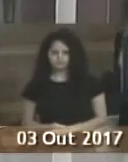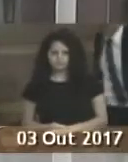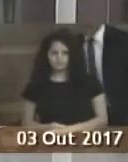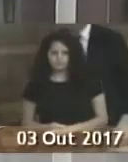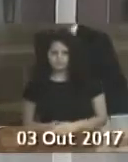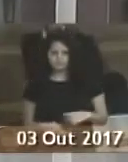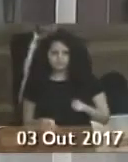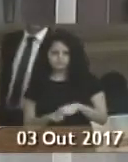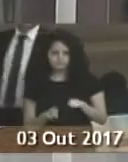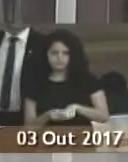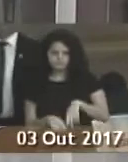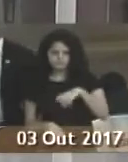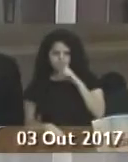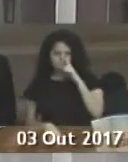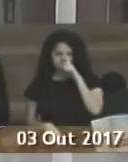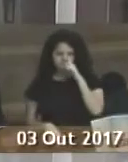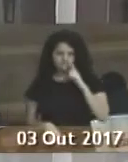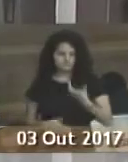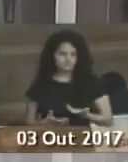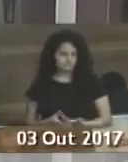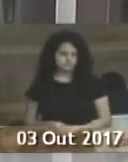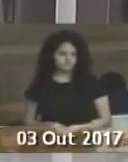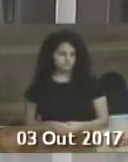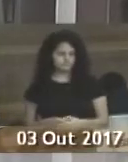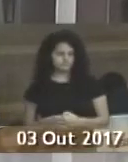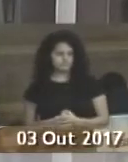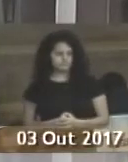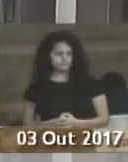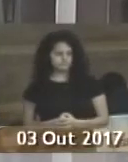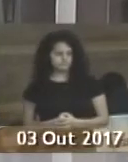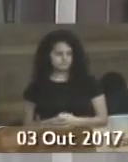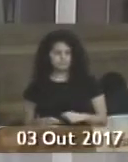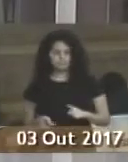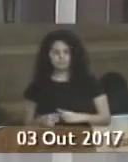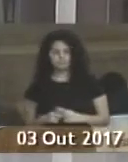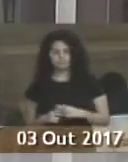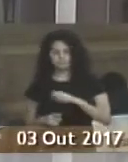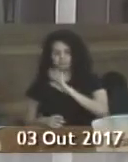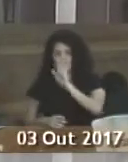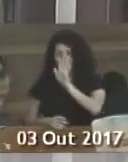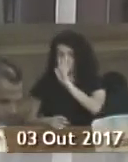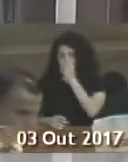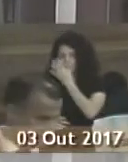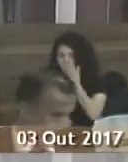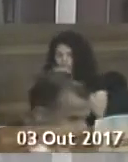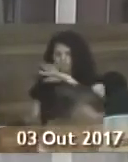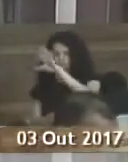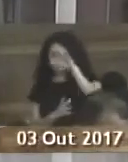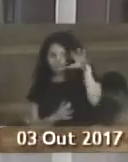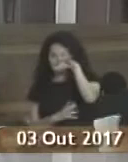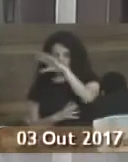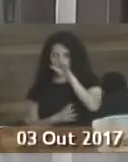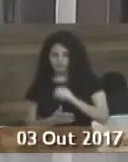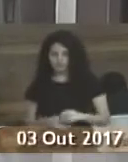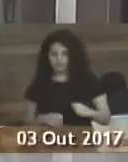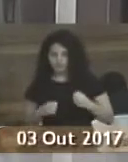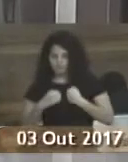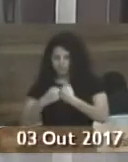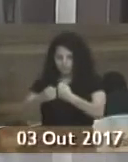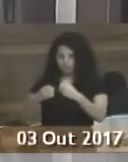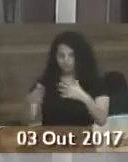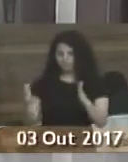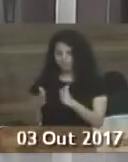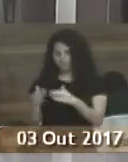algum acidente, porque às vezes alguém que está desligado não se atenta ao radar e a pessoa da frente para e vem nego e bate atrás.